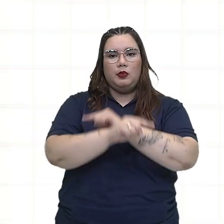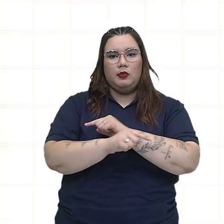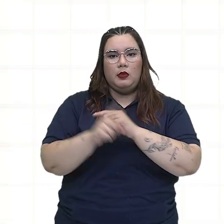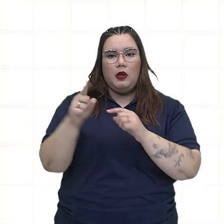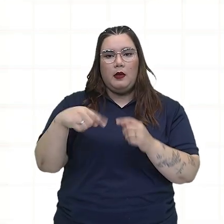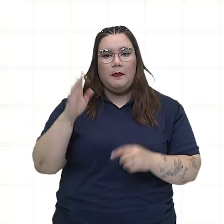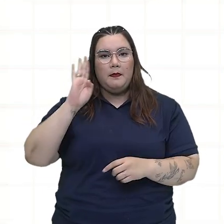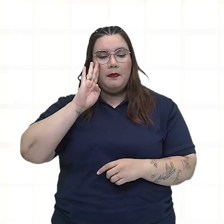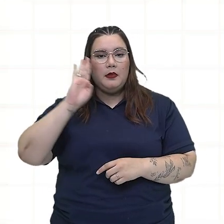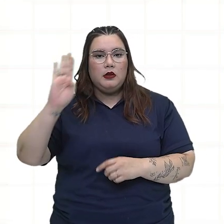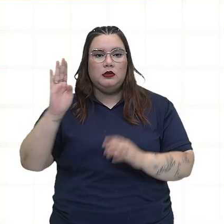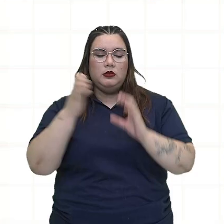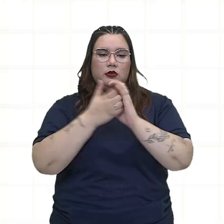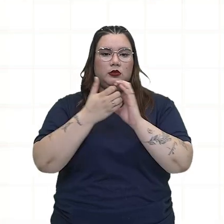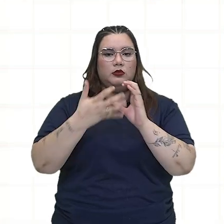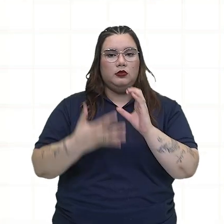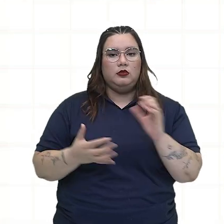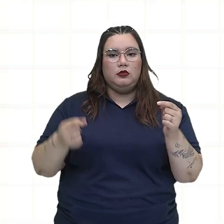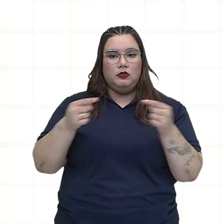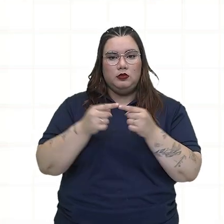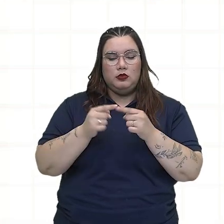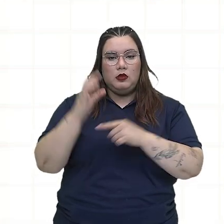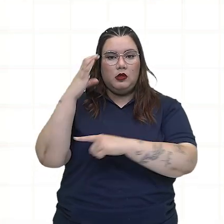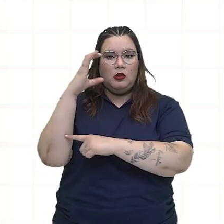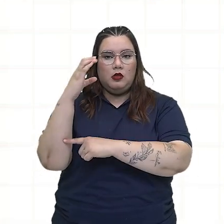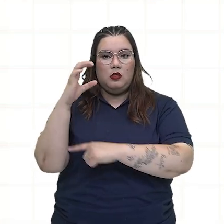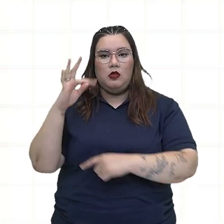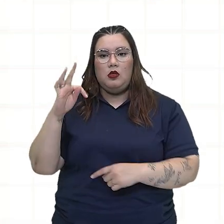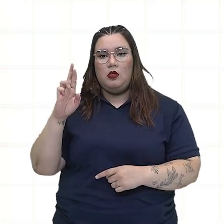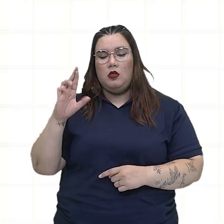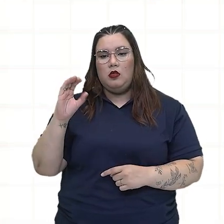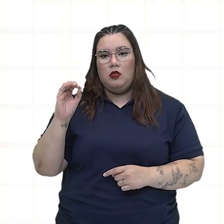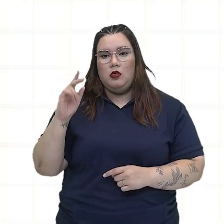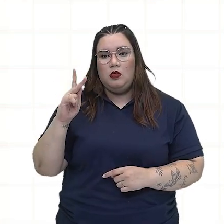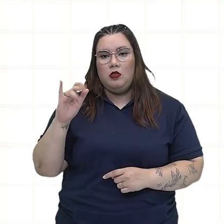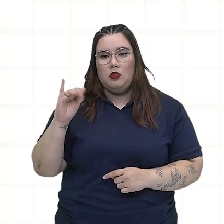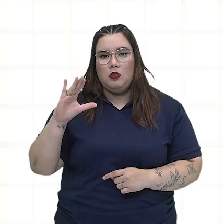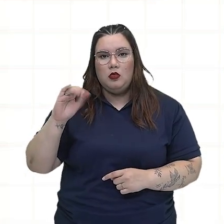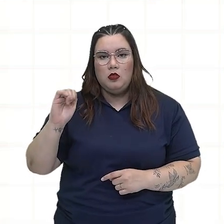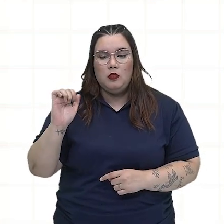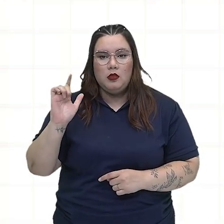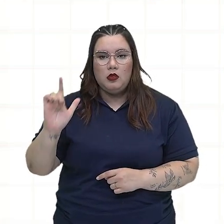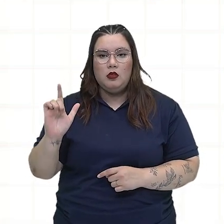Então, essas aí são as principais características do clima tropical,